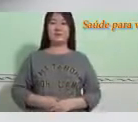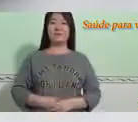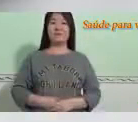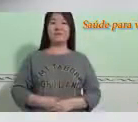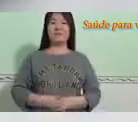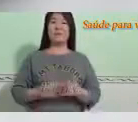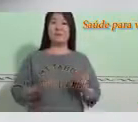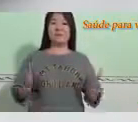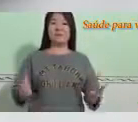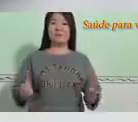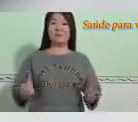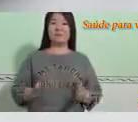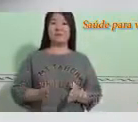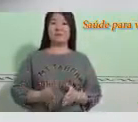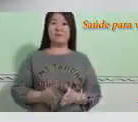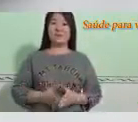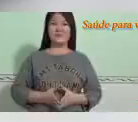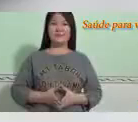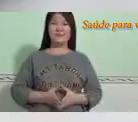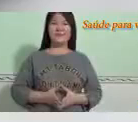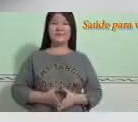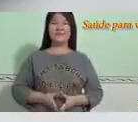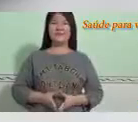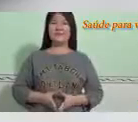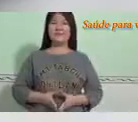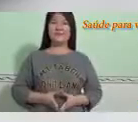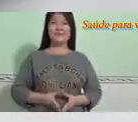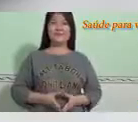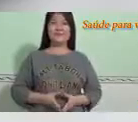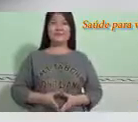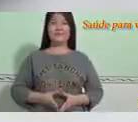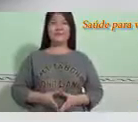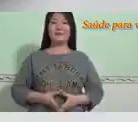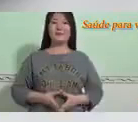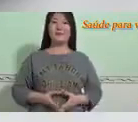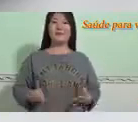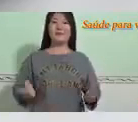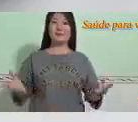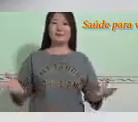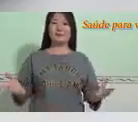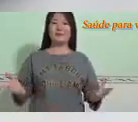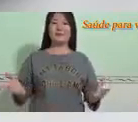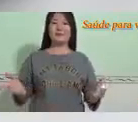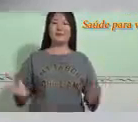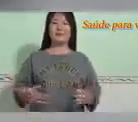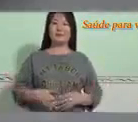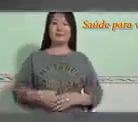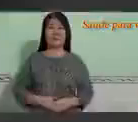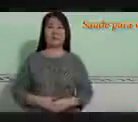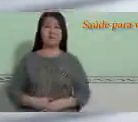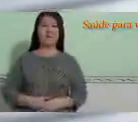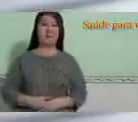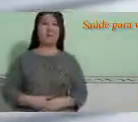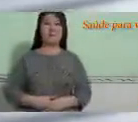RACCOMUNSDAPENCILINA. Após a injeção, podem surgir sintomas como febre, vírgula, calafrios, vírgula, dor de cabeça, vírgula, dor nos músculos